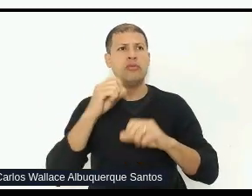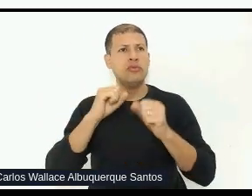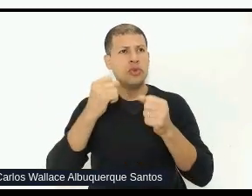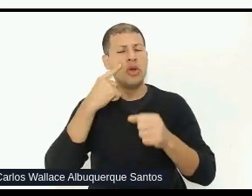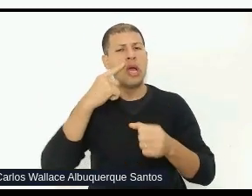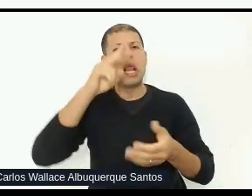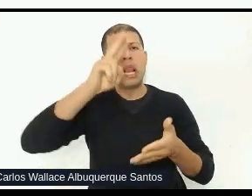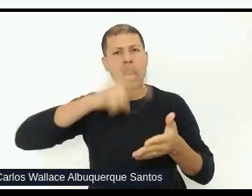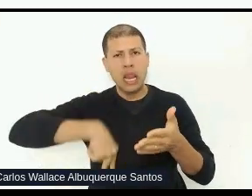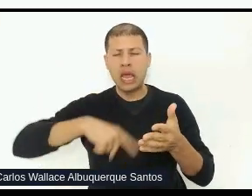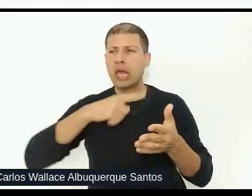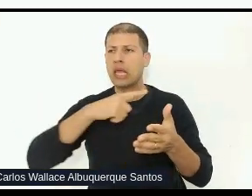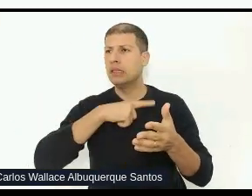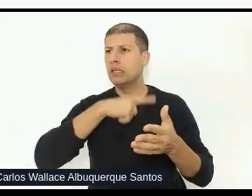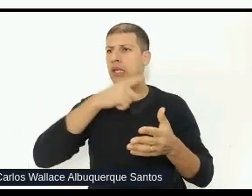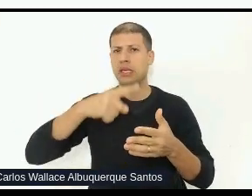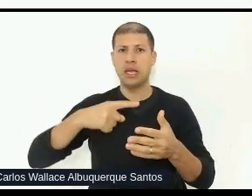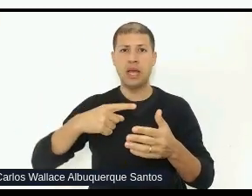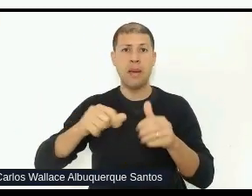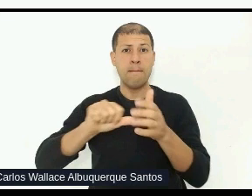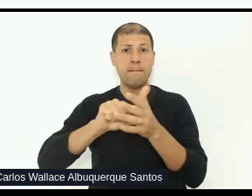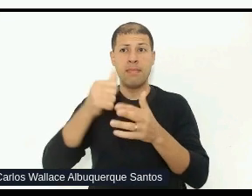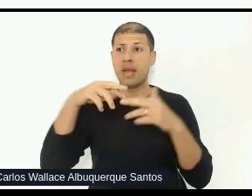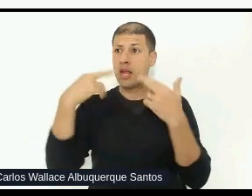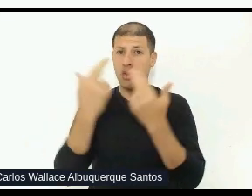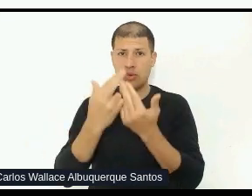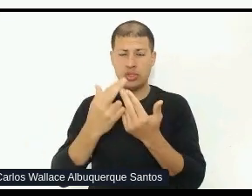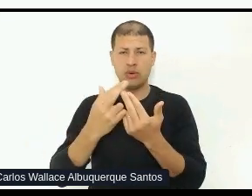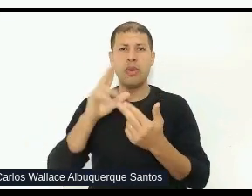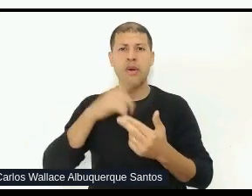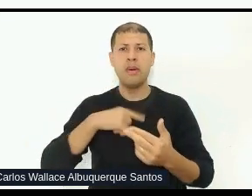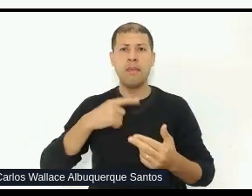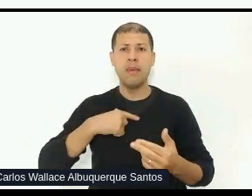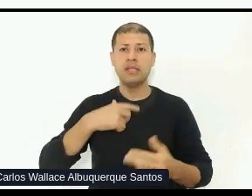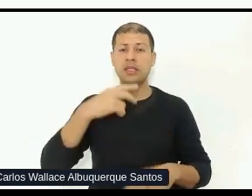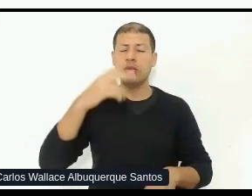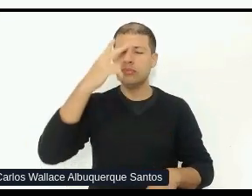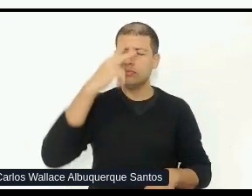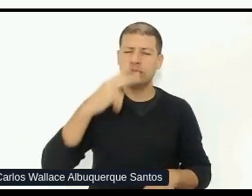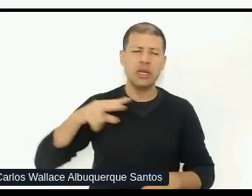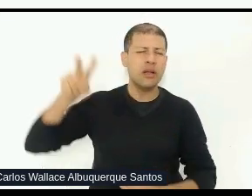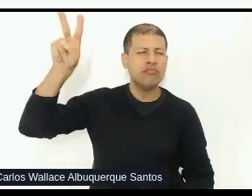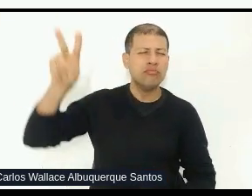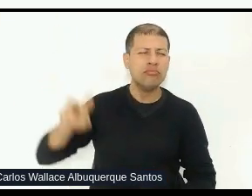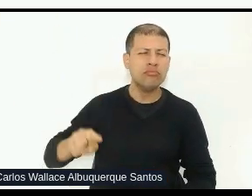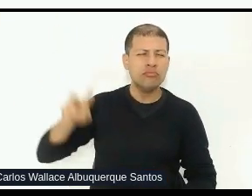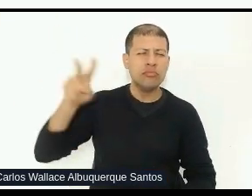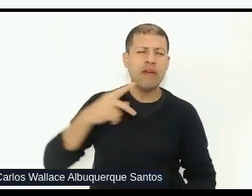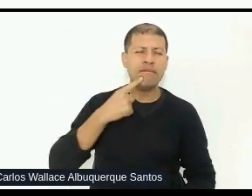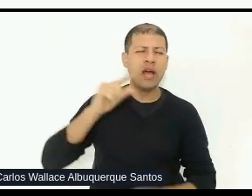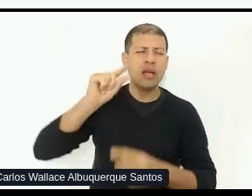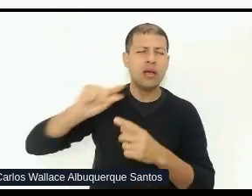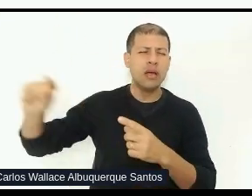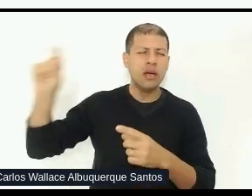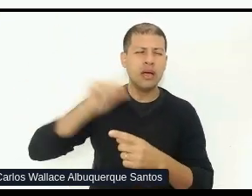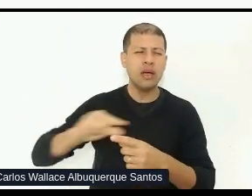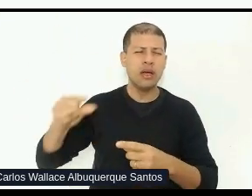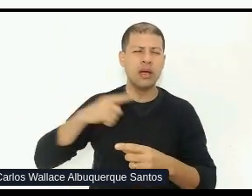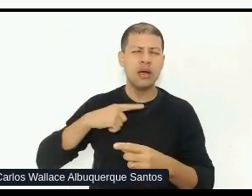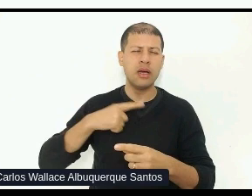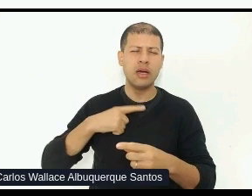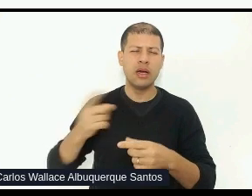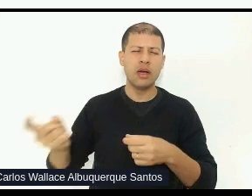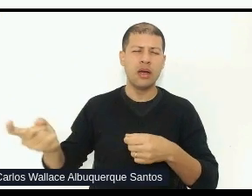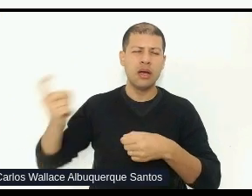primeira reunião de palestrantes, mas tudo que o leitor de telas me retorna é a seguinte frase: retorno de carro, retorno